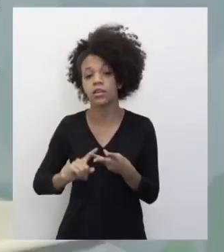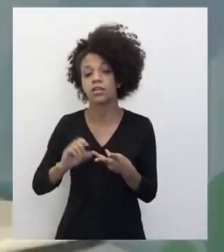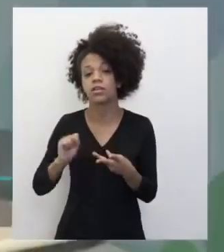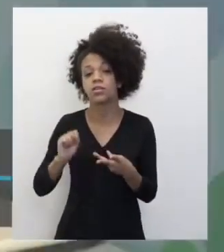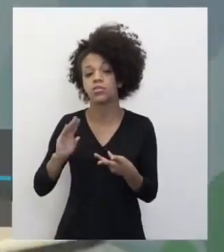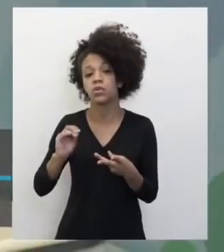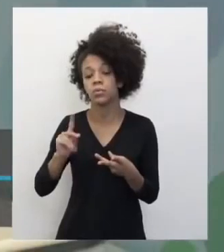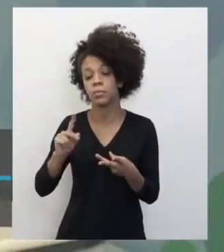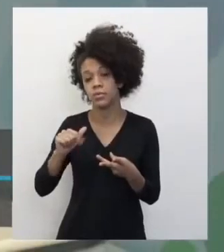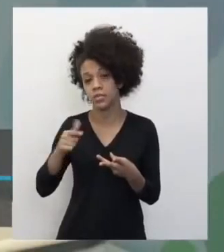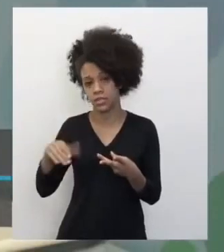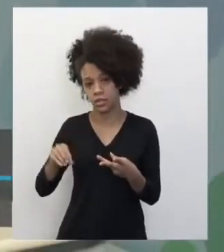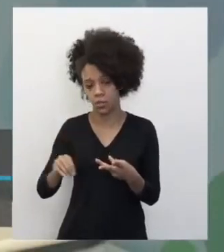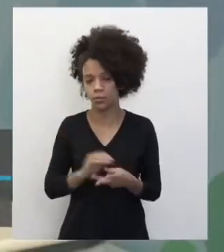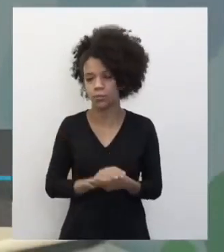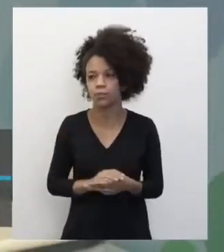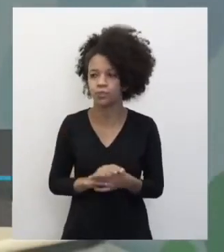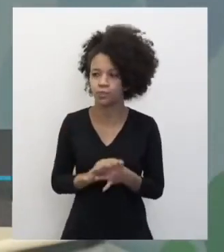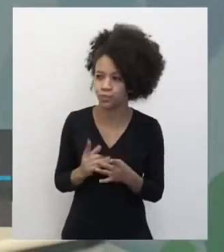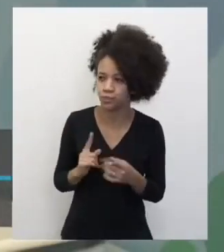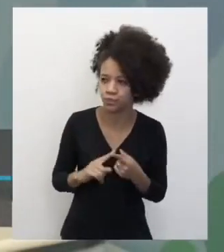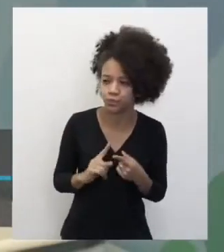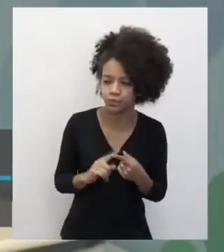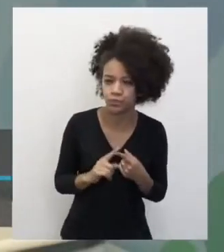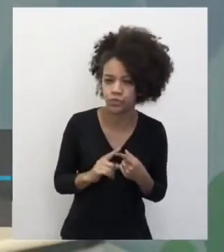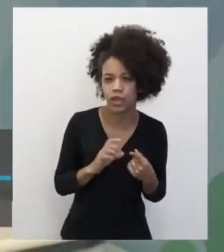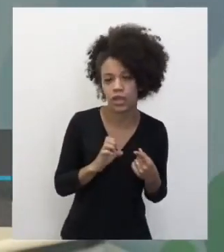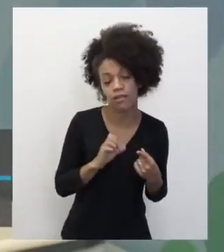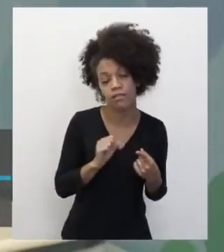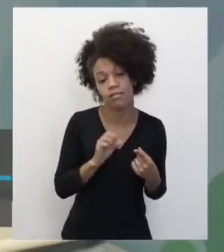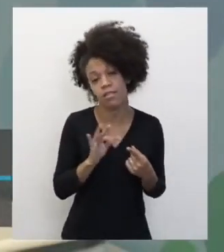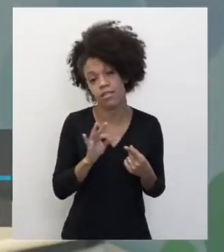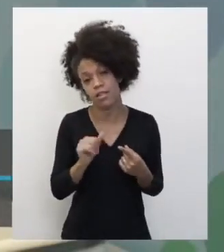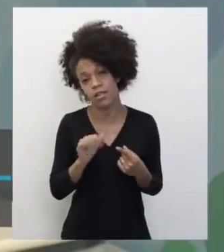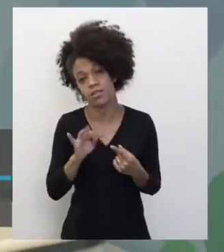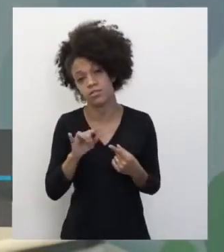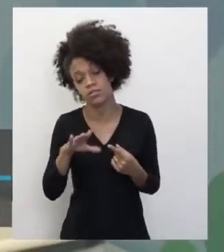A estática, sim, tem a...